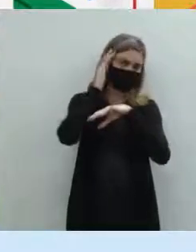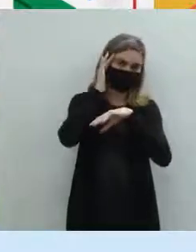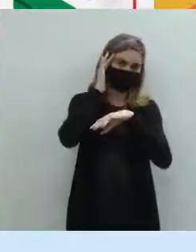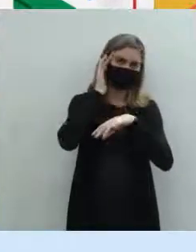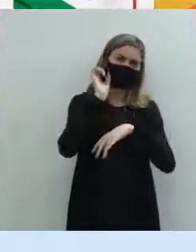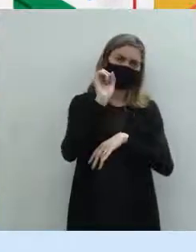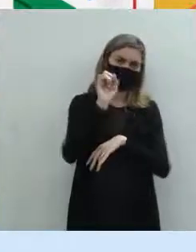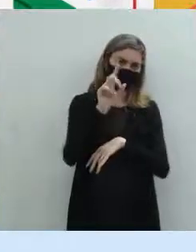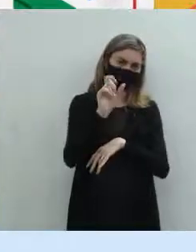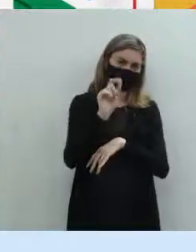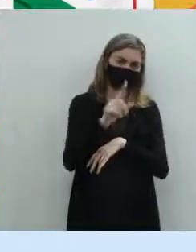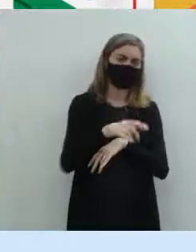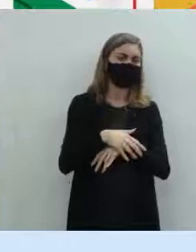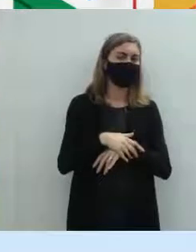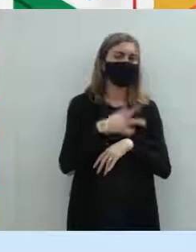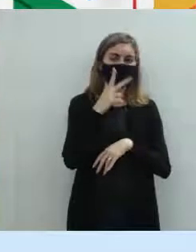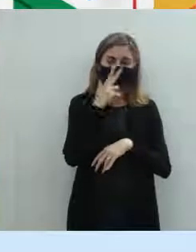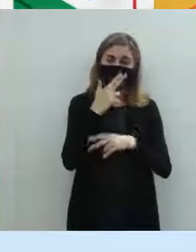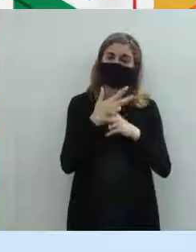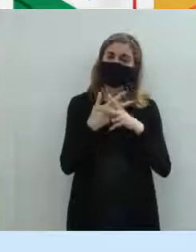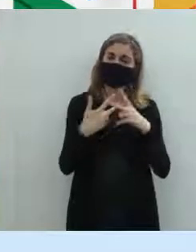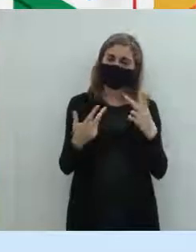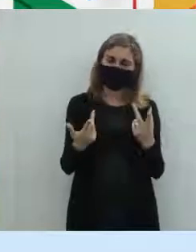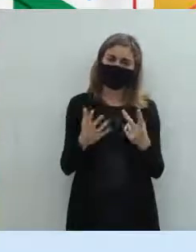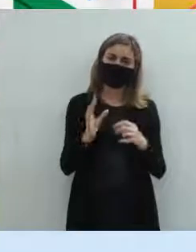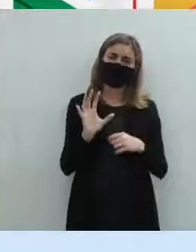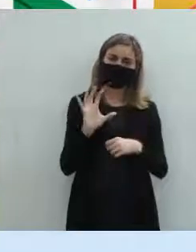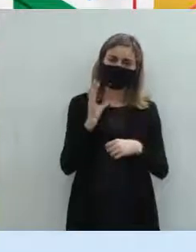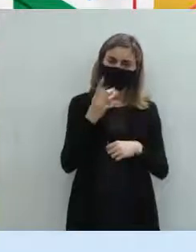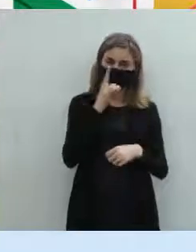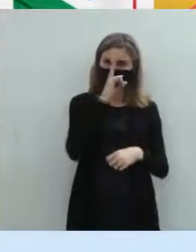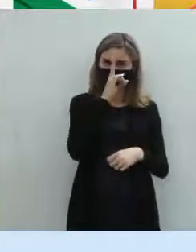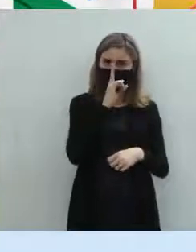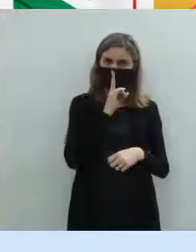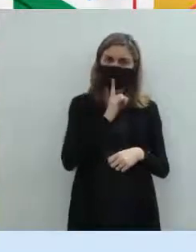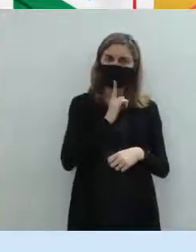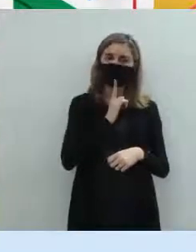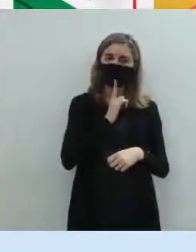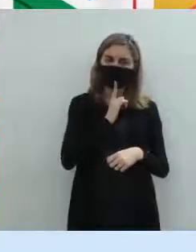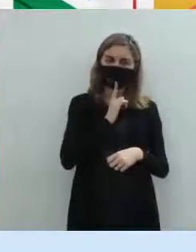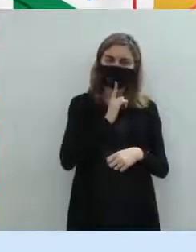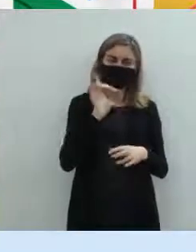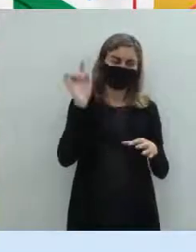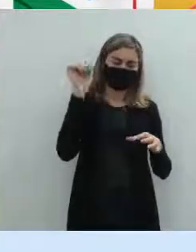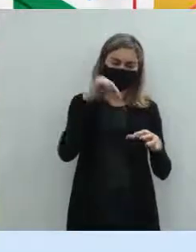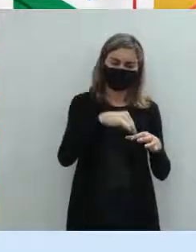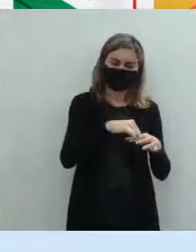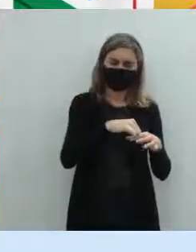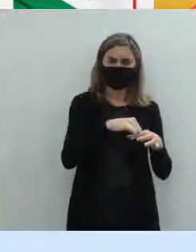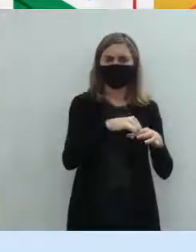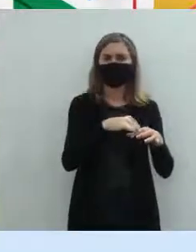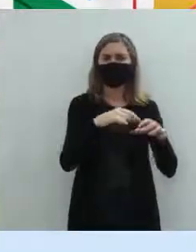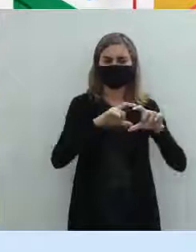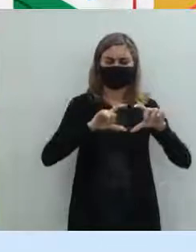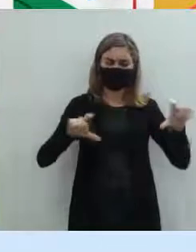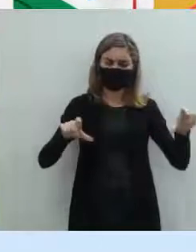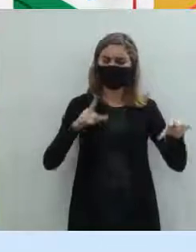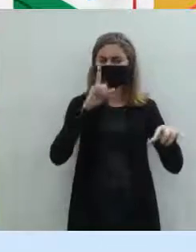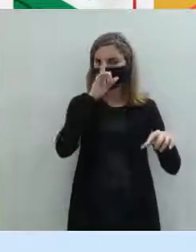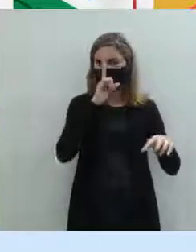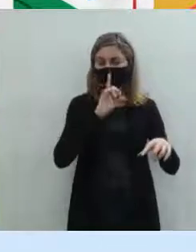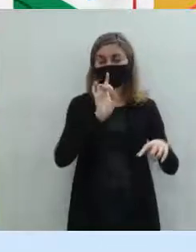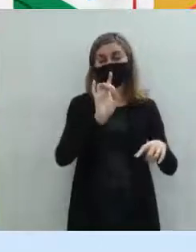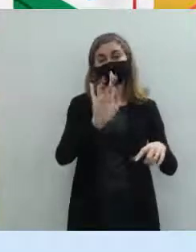ali é o azul. A mesma coisa acontece com o amarelo, tá? O feixe de luz vai batendo numa placa amarela e